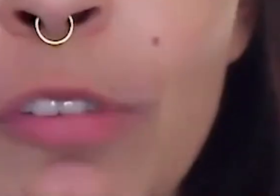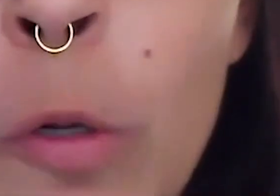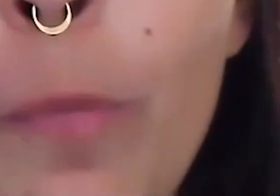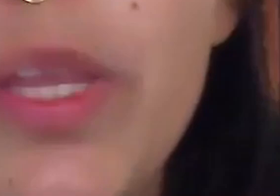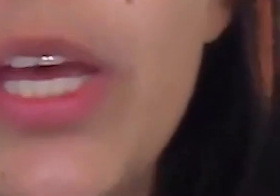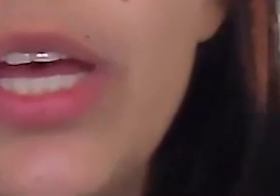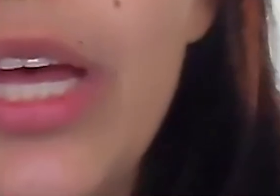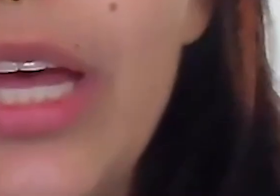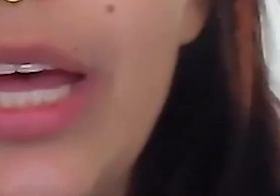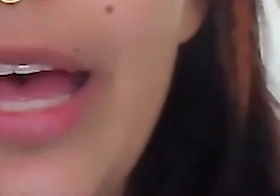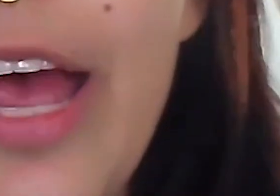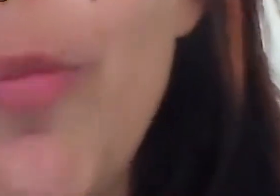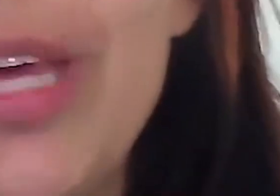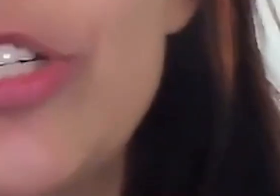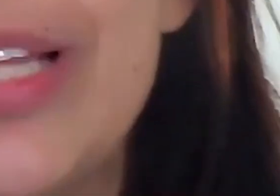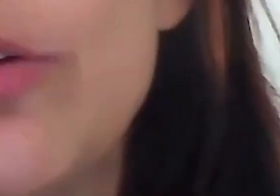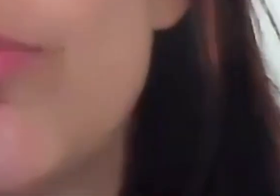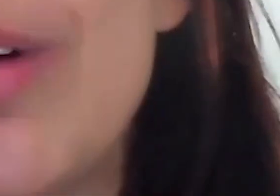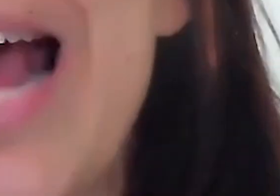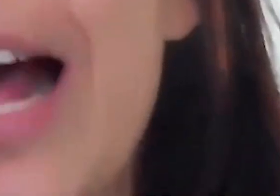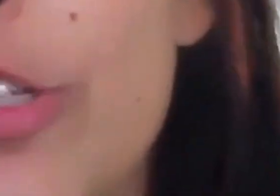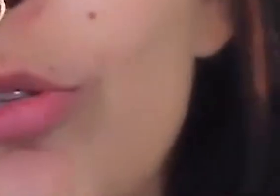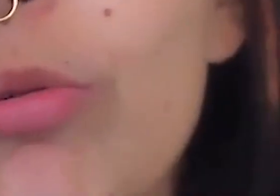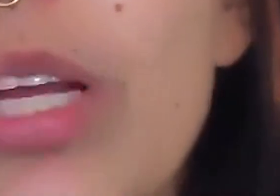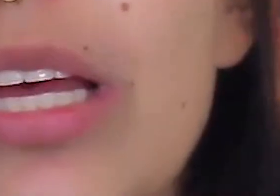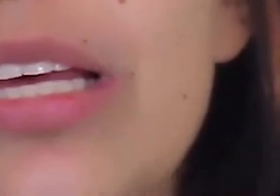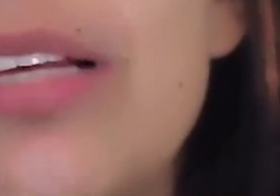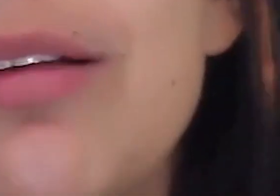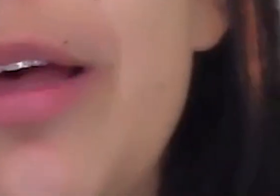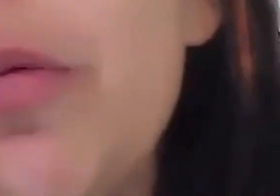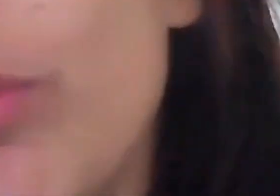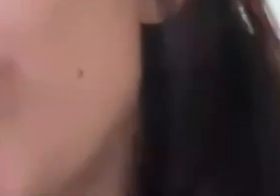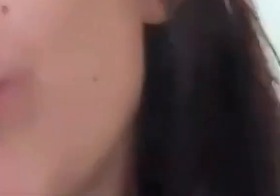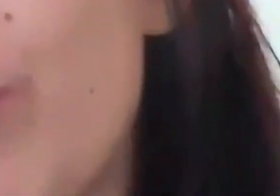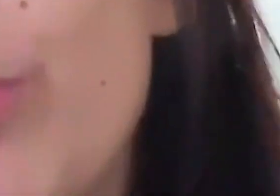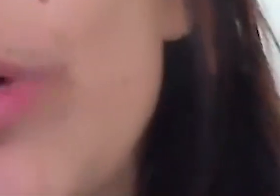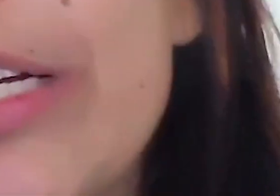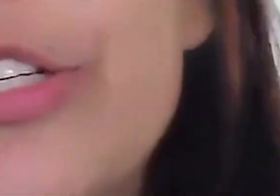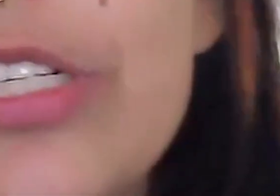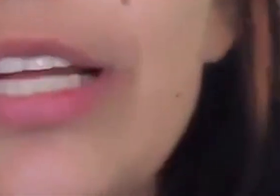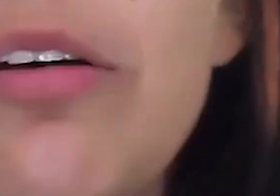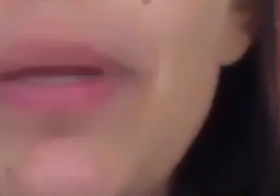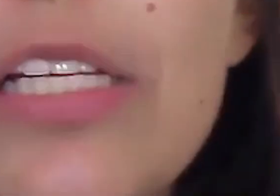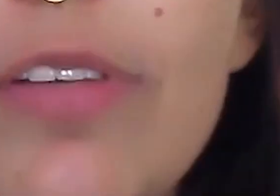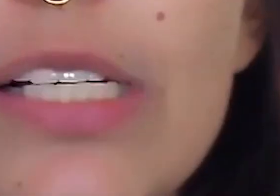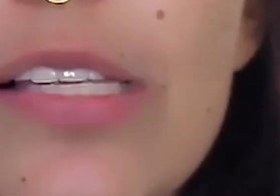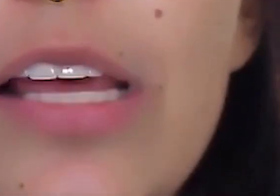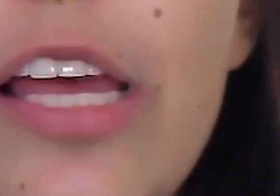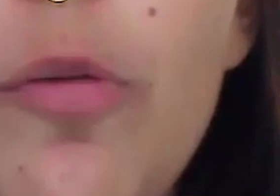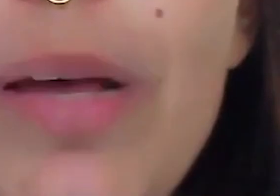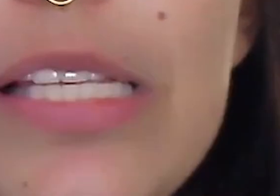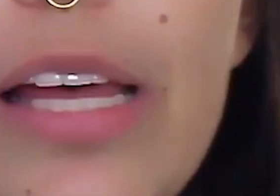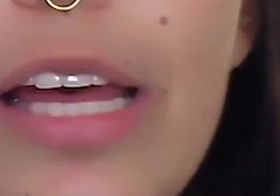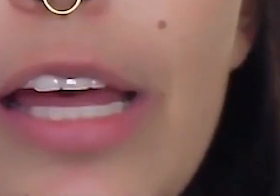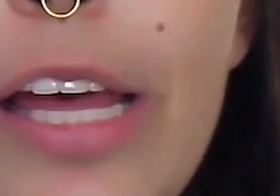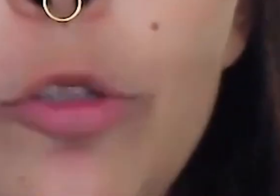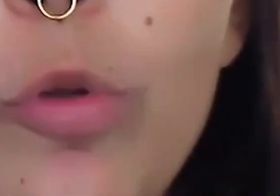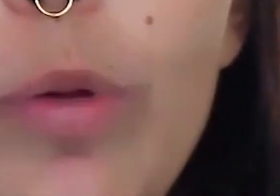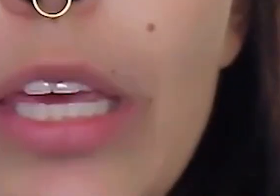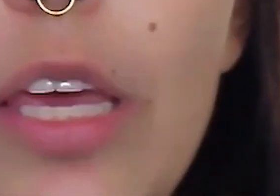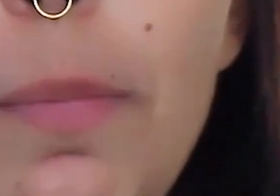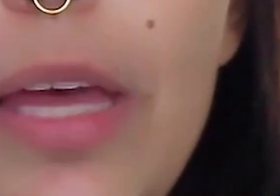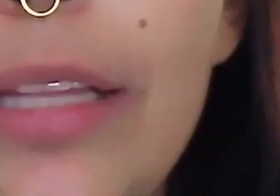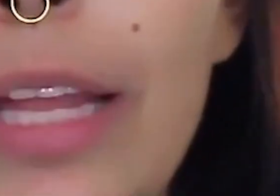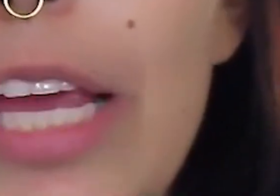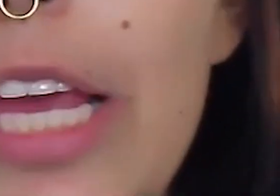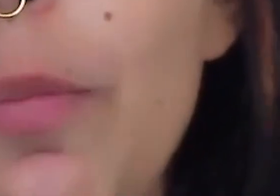você mesma falou eh realmente tem um gasto eh muito muito grande né não apenas financeiro mas é é é